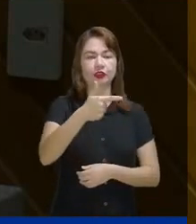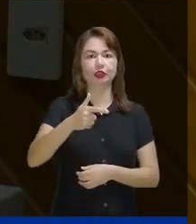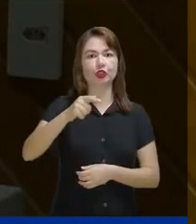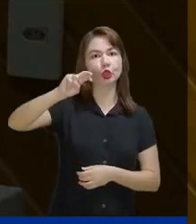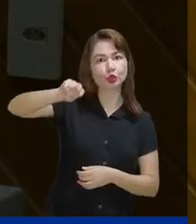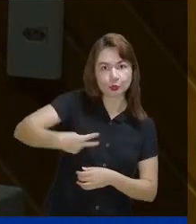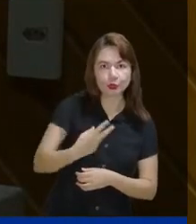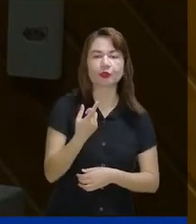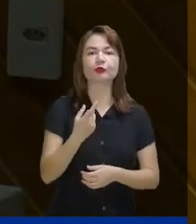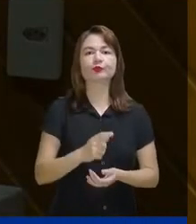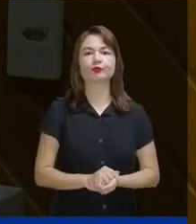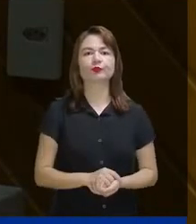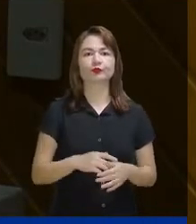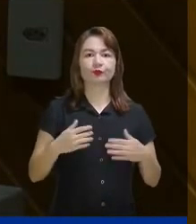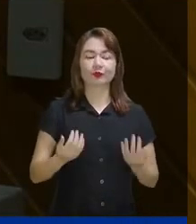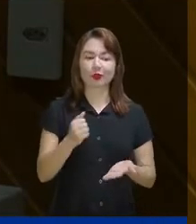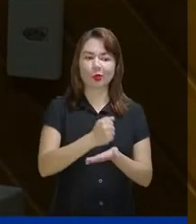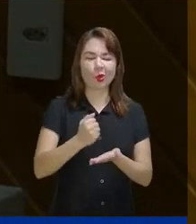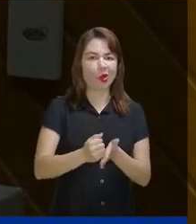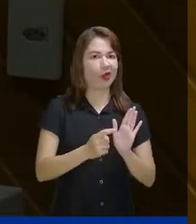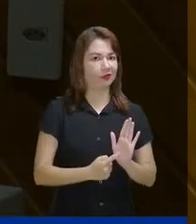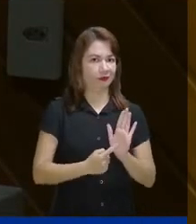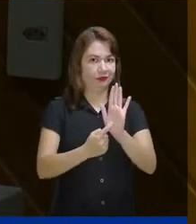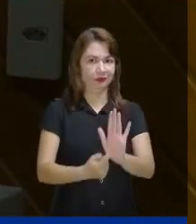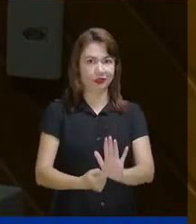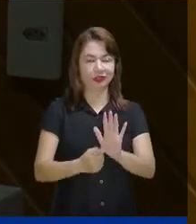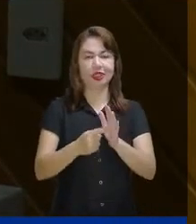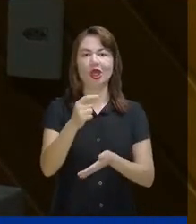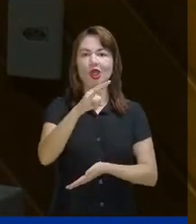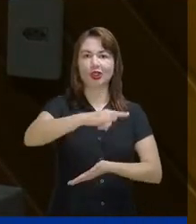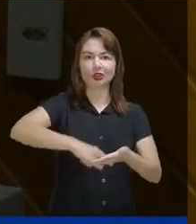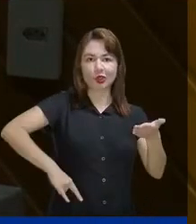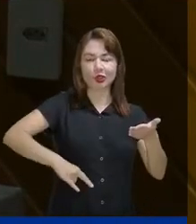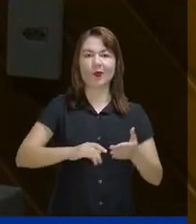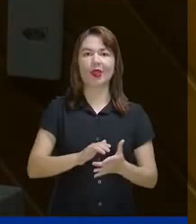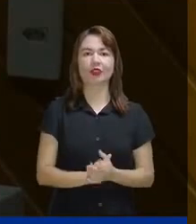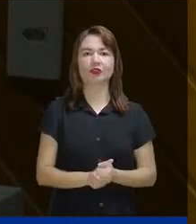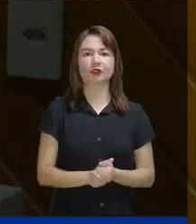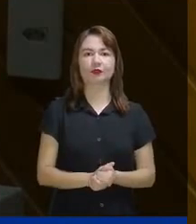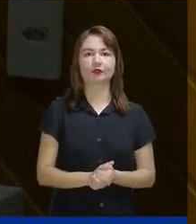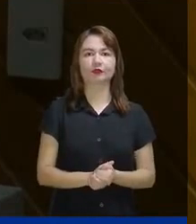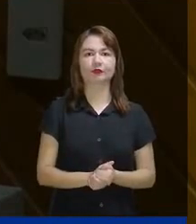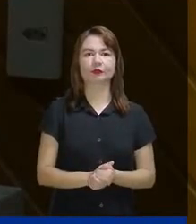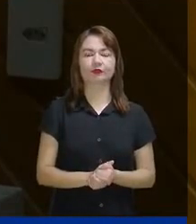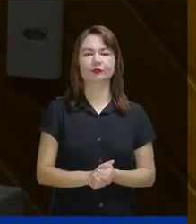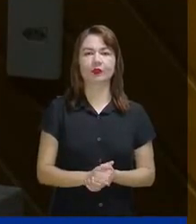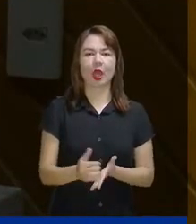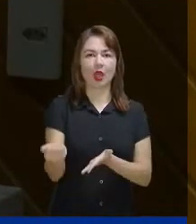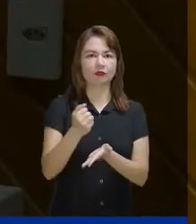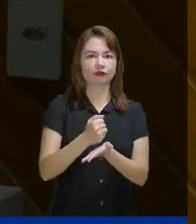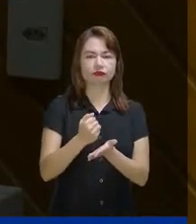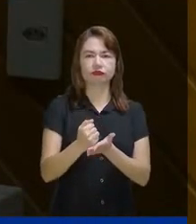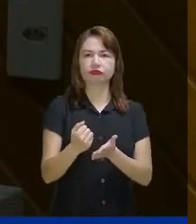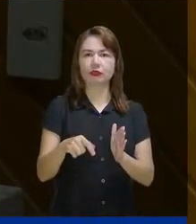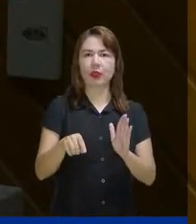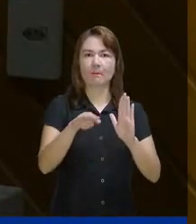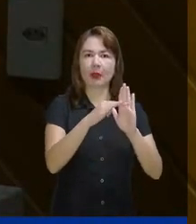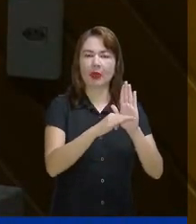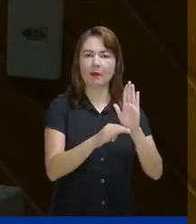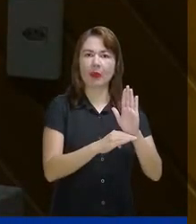22.545, por entender que os contratos apresentados tratam-se de documentos compostos por cláusulas genéricas, o